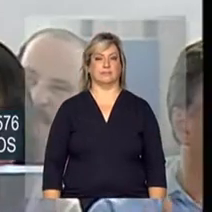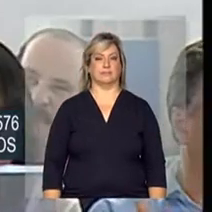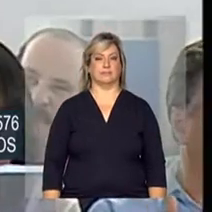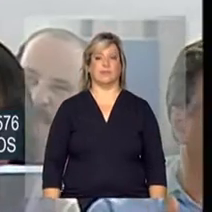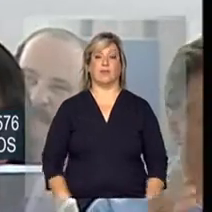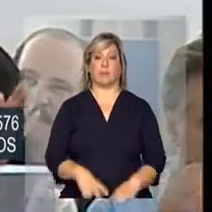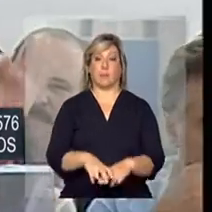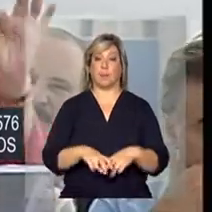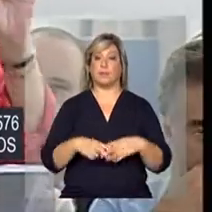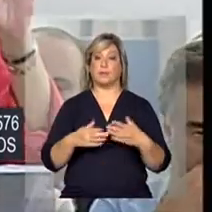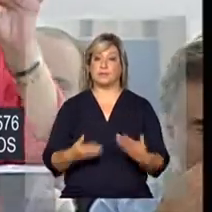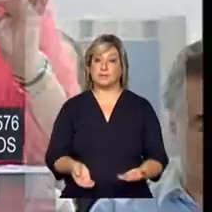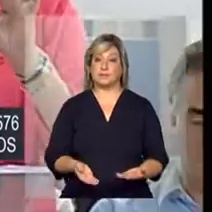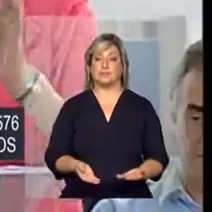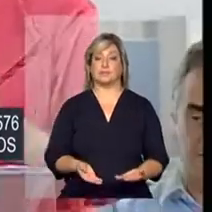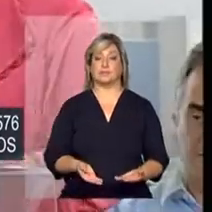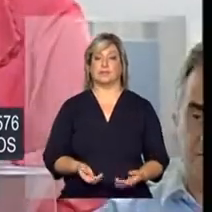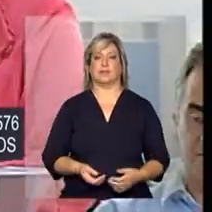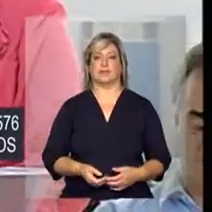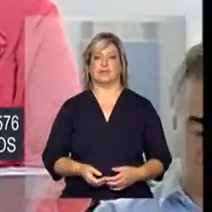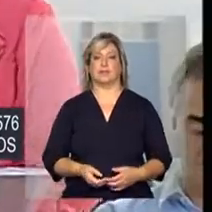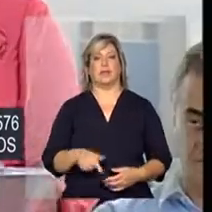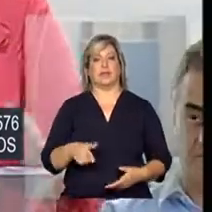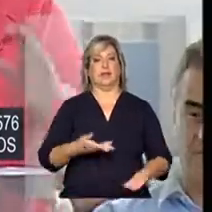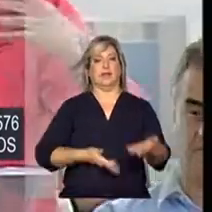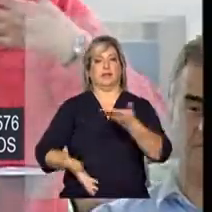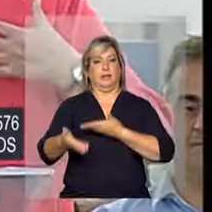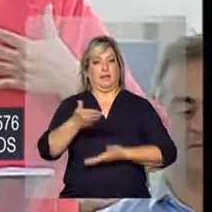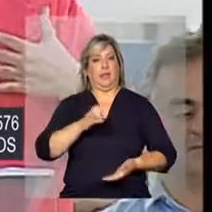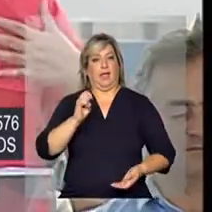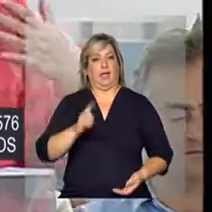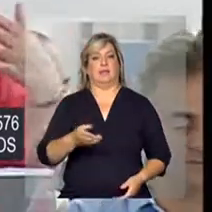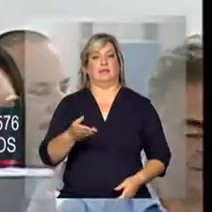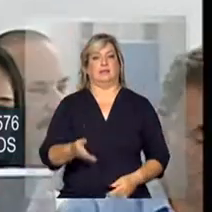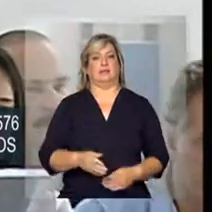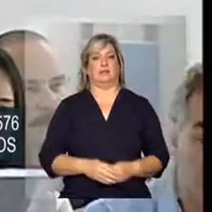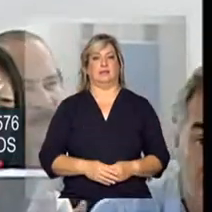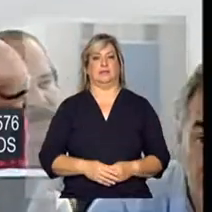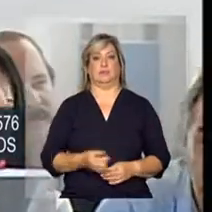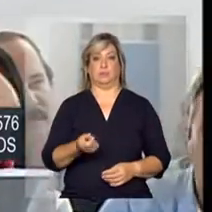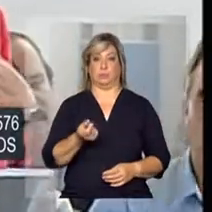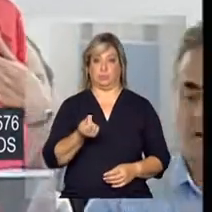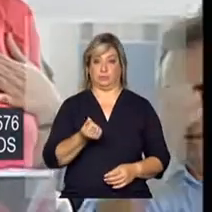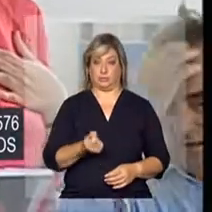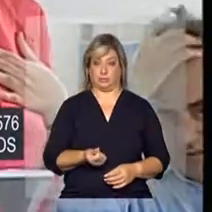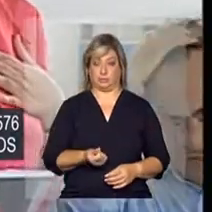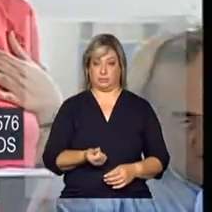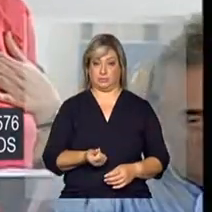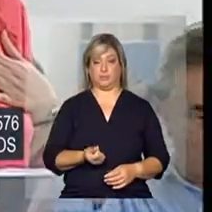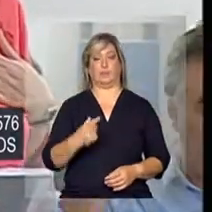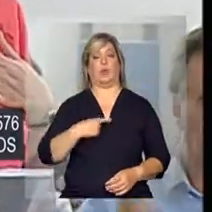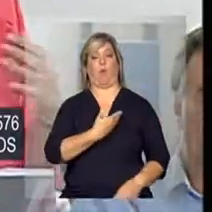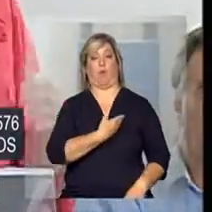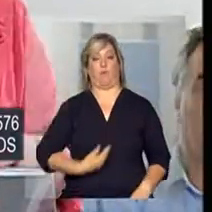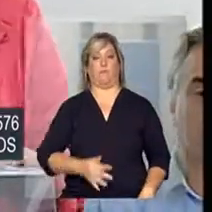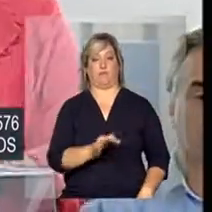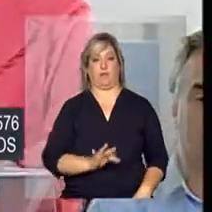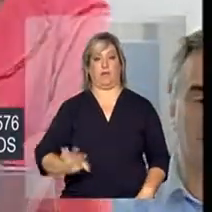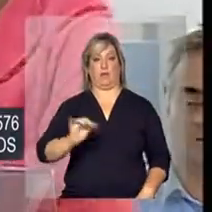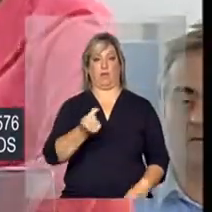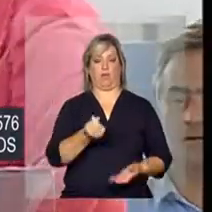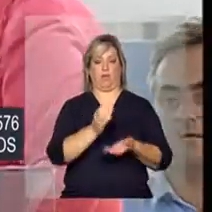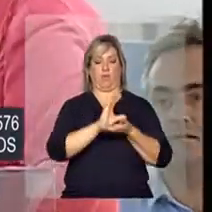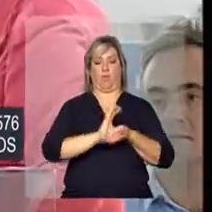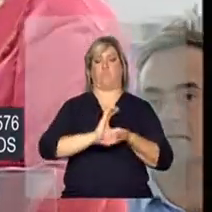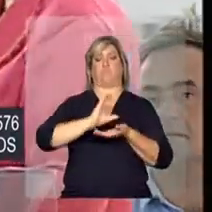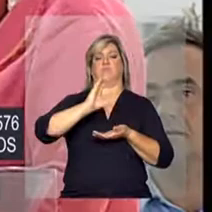Por isso é que a relação é assim. O dinheiro sai do governo federal